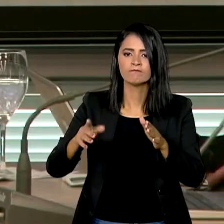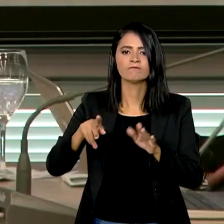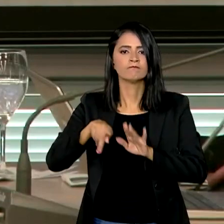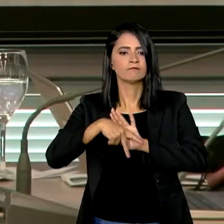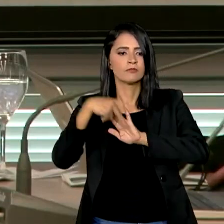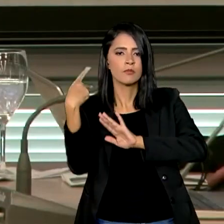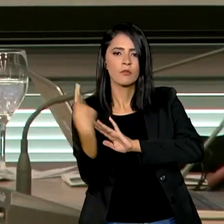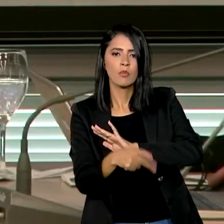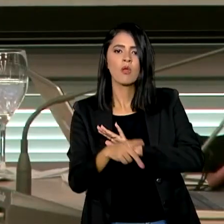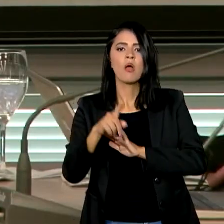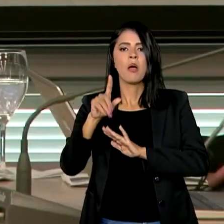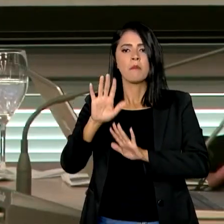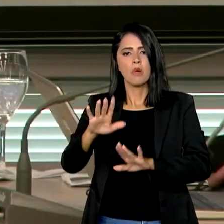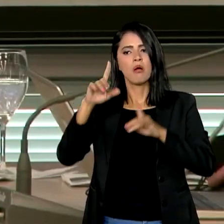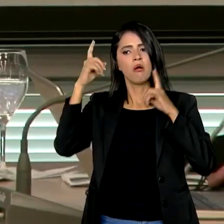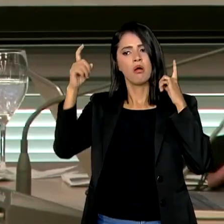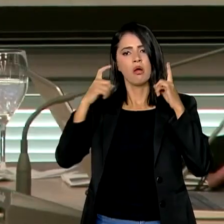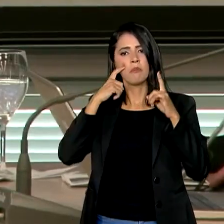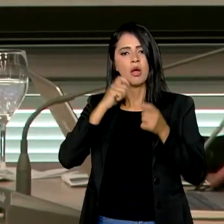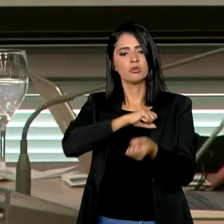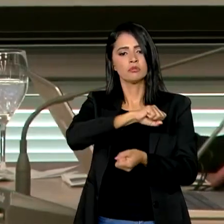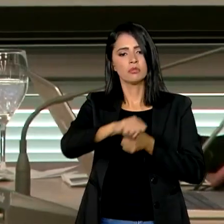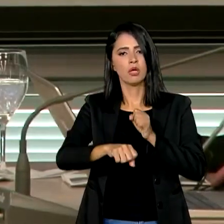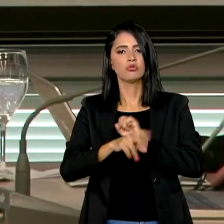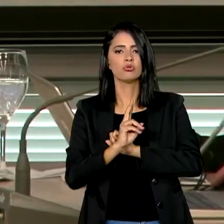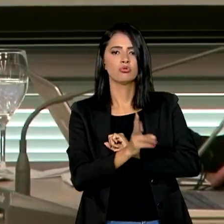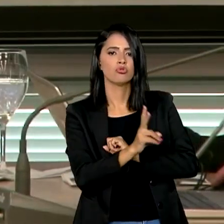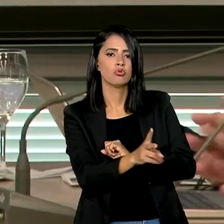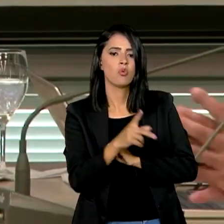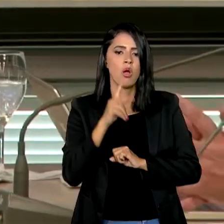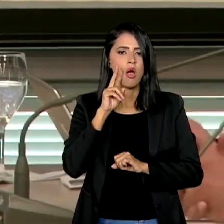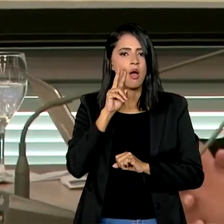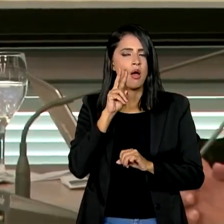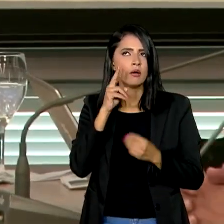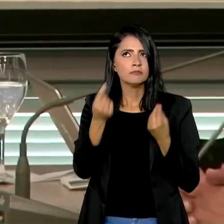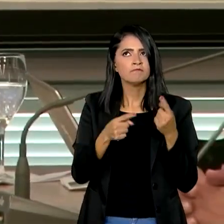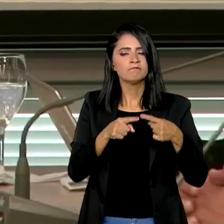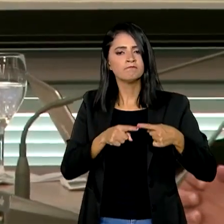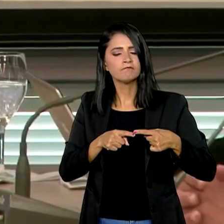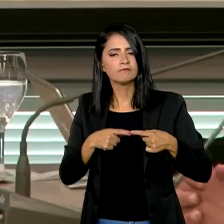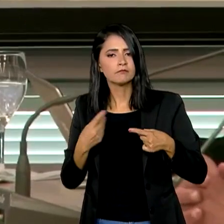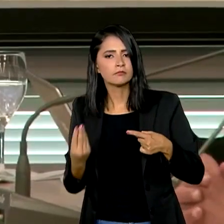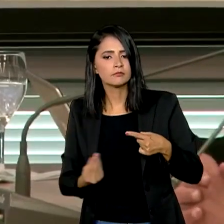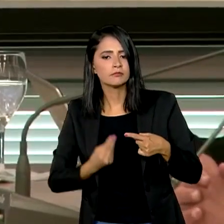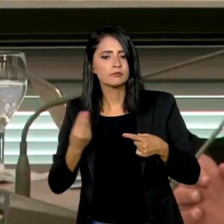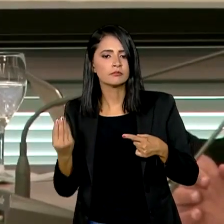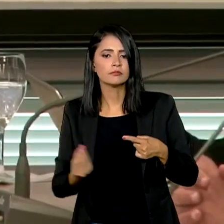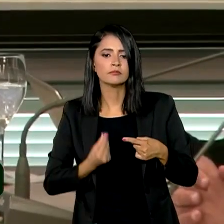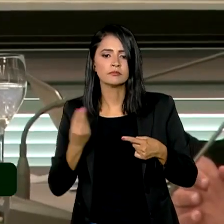específicas, mas toda uma preocupação com a sustentabilidade, seja do ponto de vista, né,